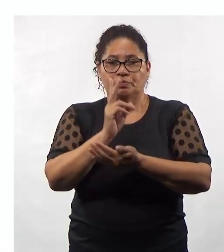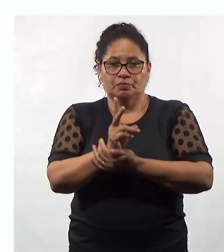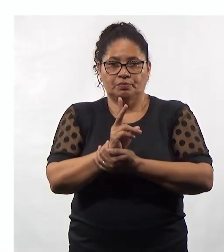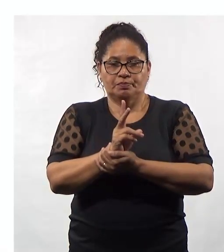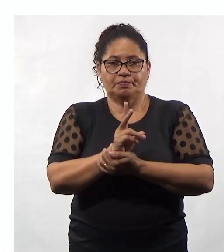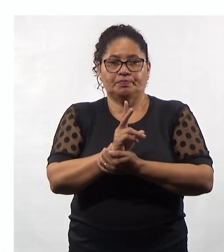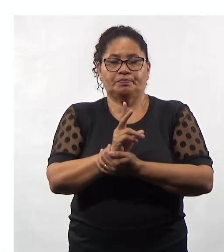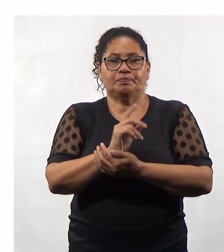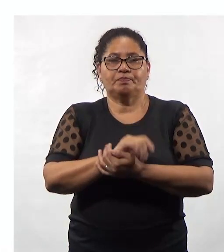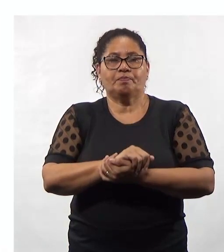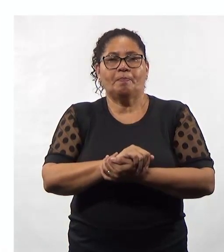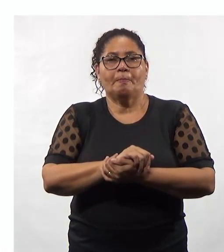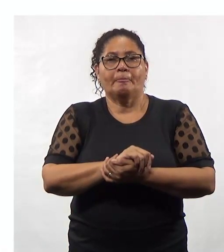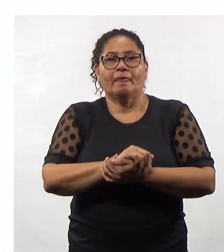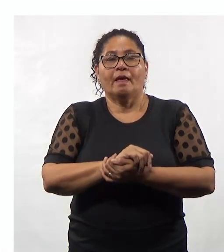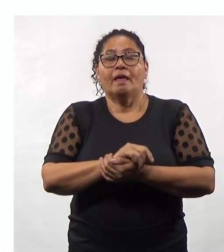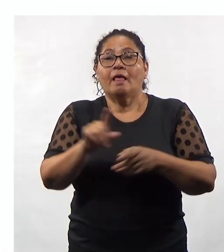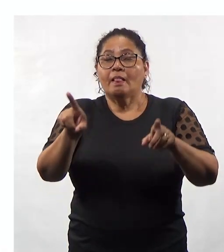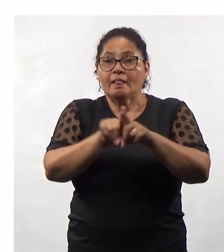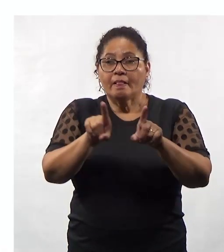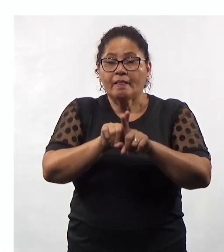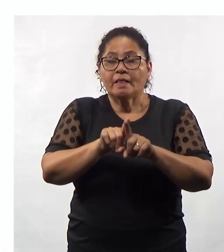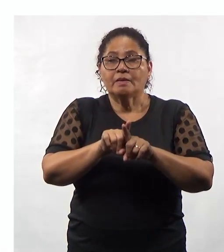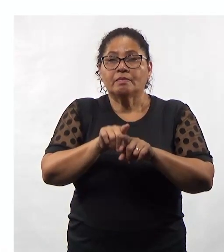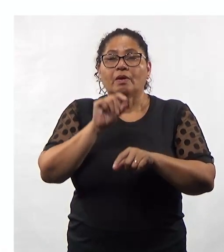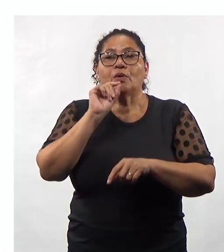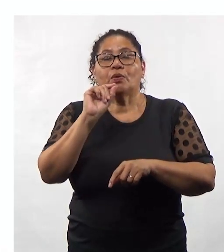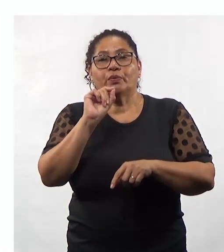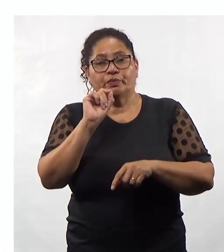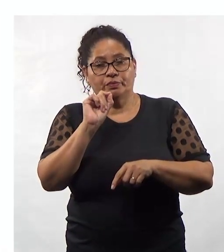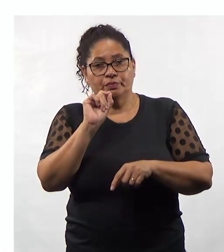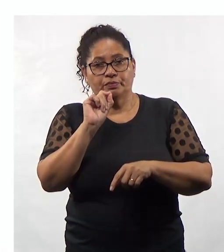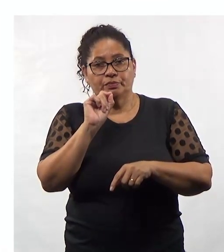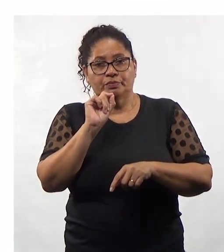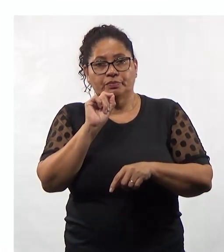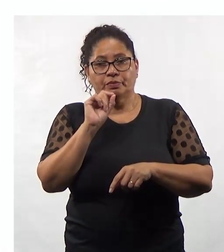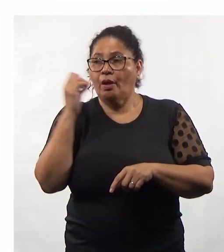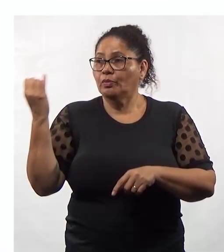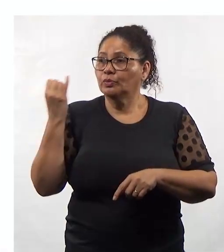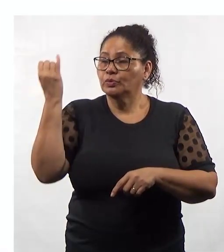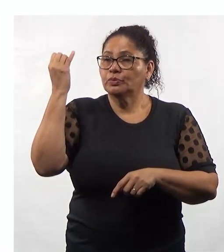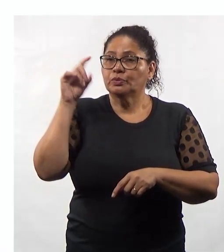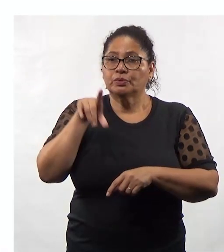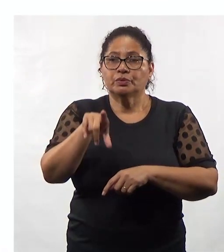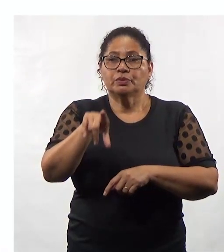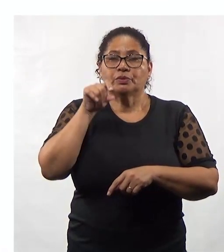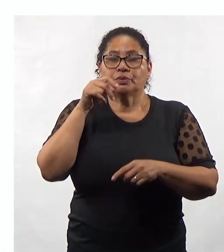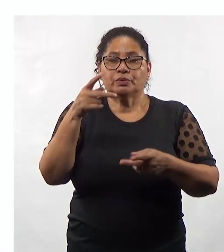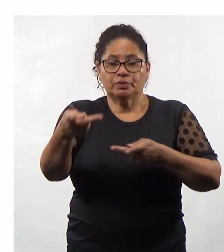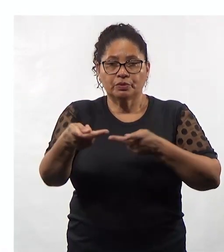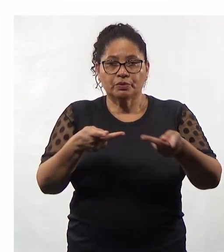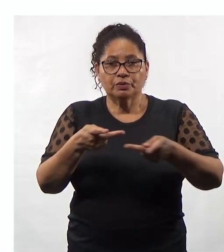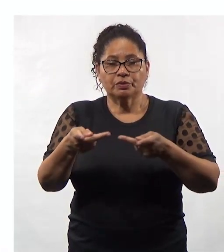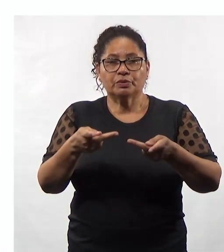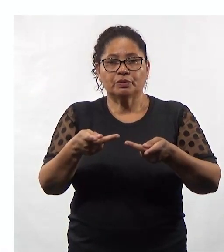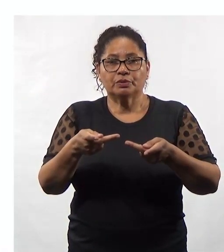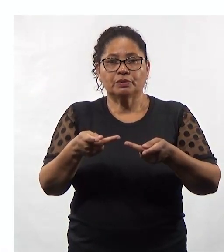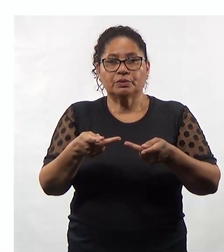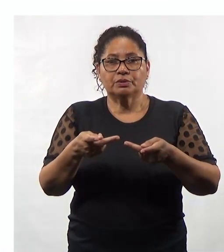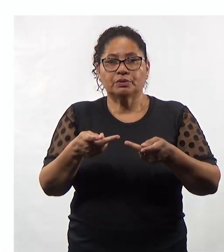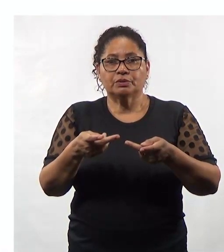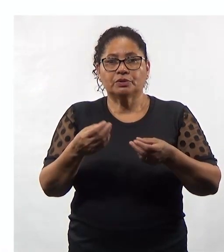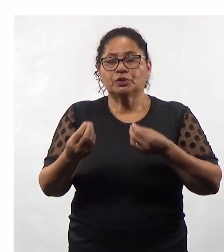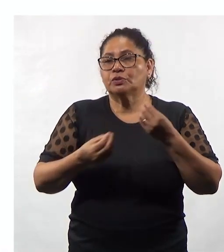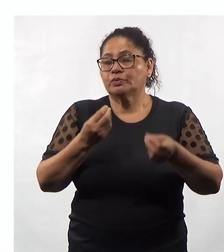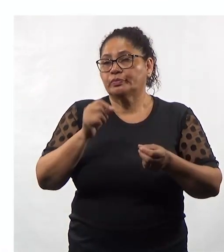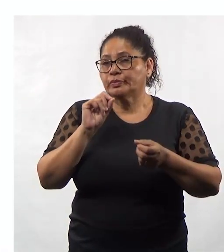continuar. E aí, o que seria, então, priorizar e selecionar projetos